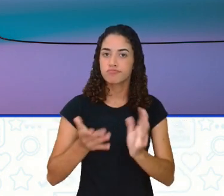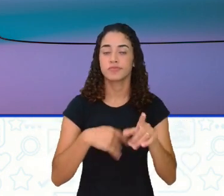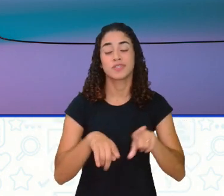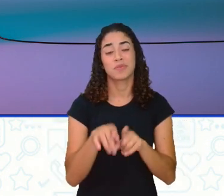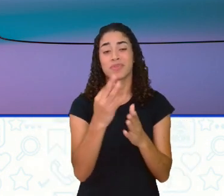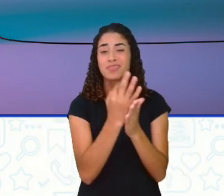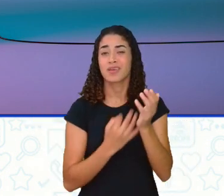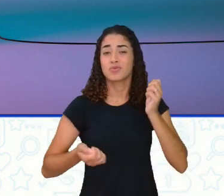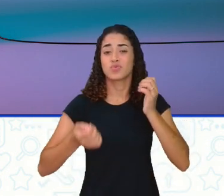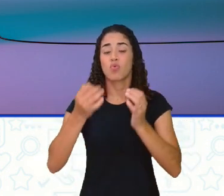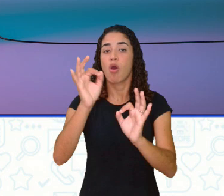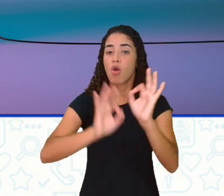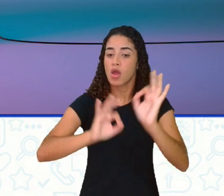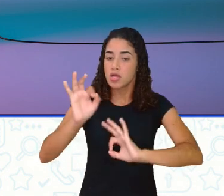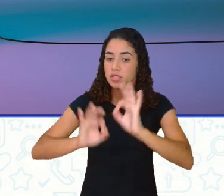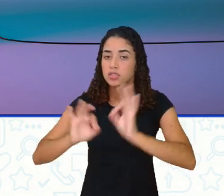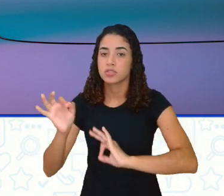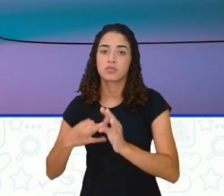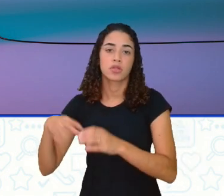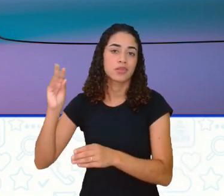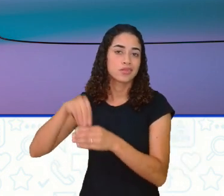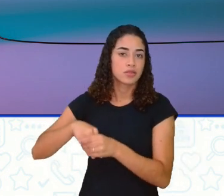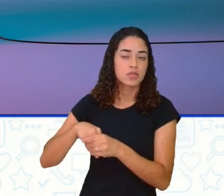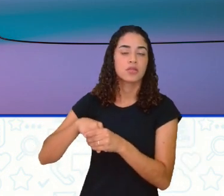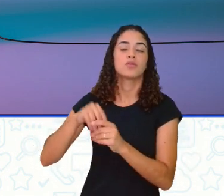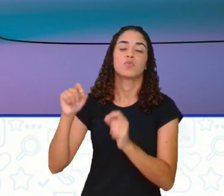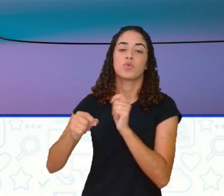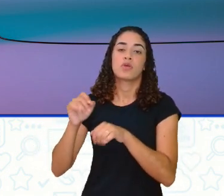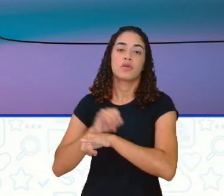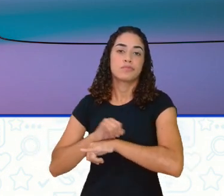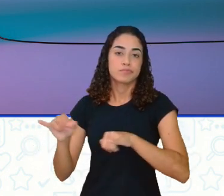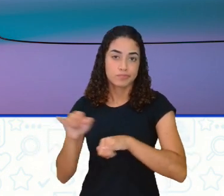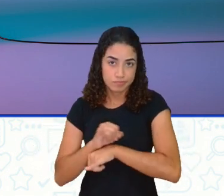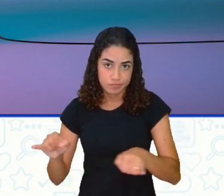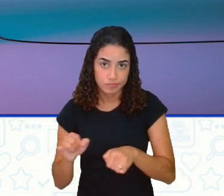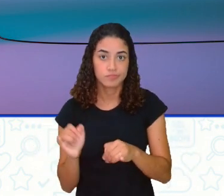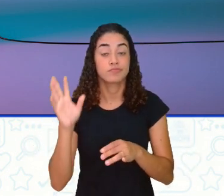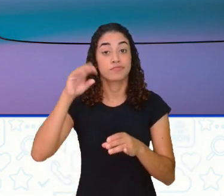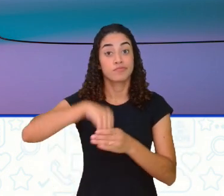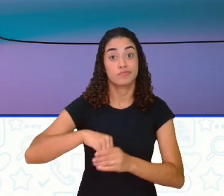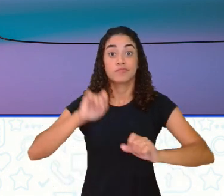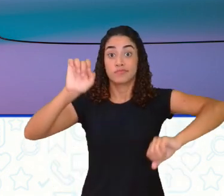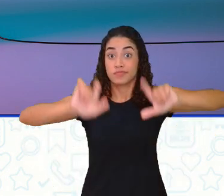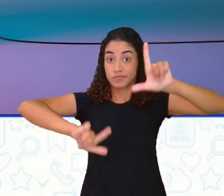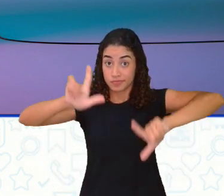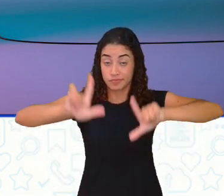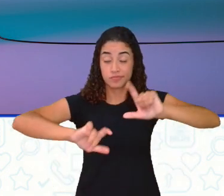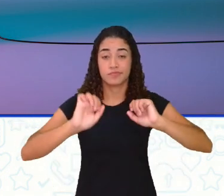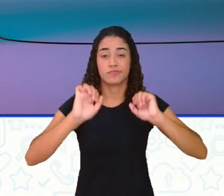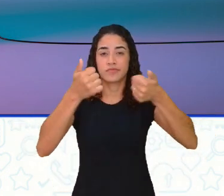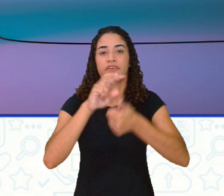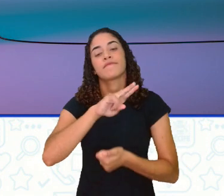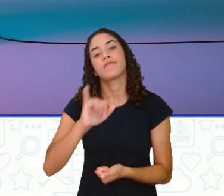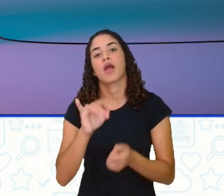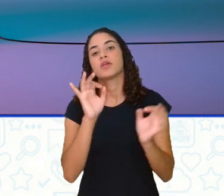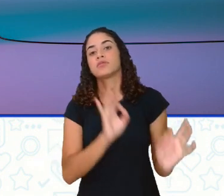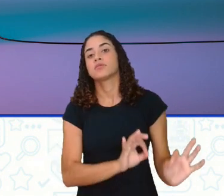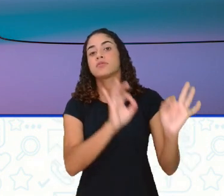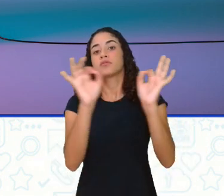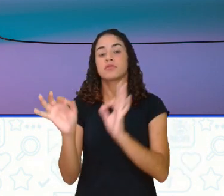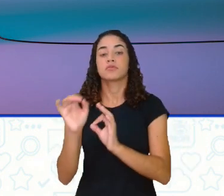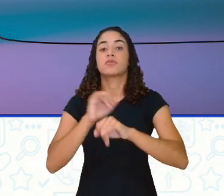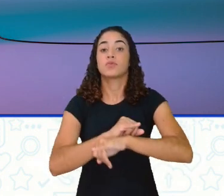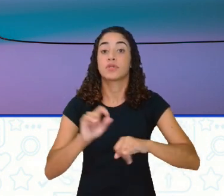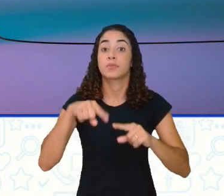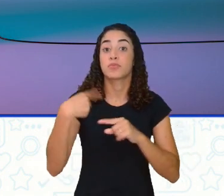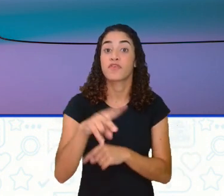texto, em uma notícia que foi veiculada na televisão, tá certo? A gente vai assistir a uma notícia e aí a gente